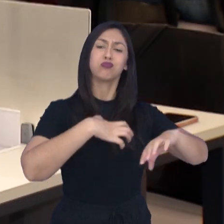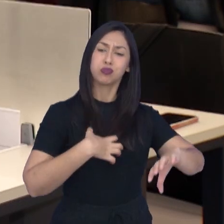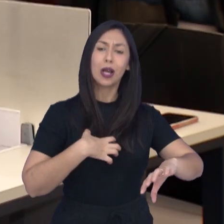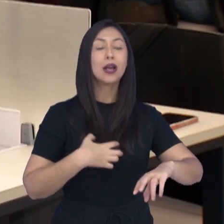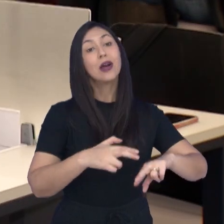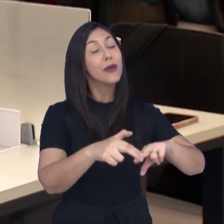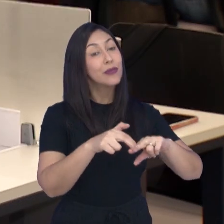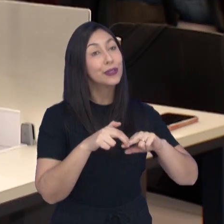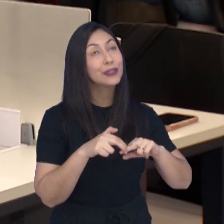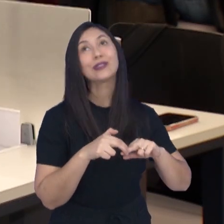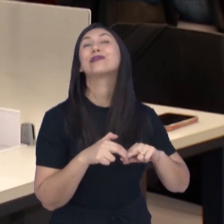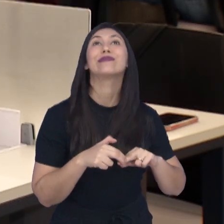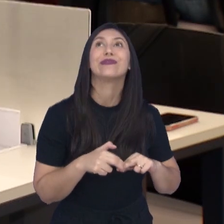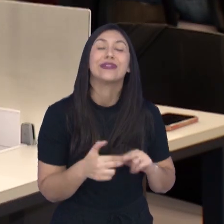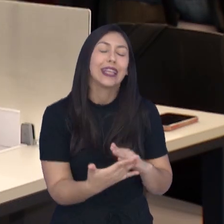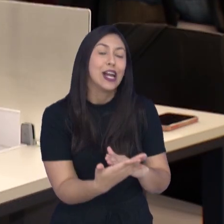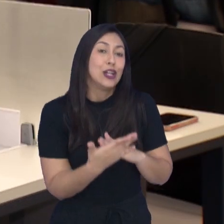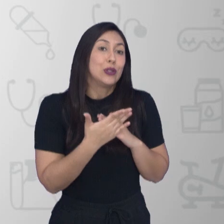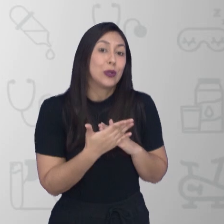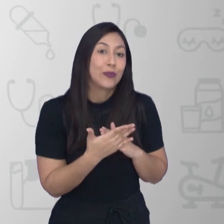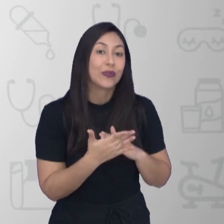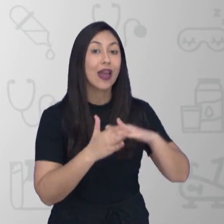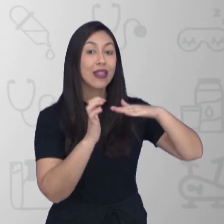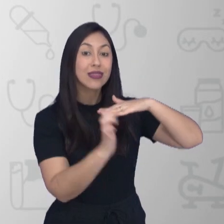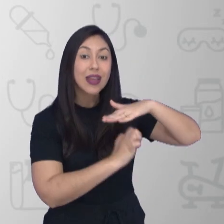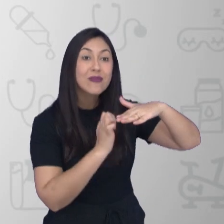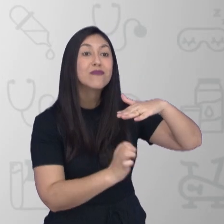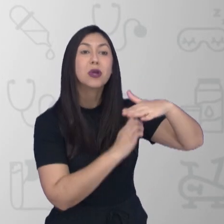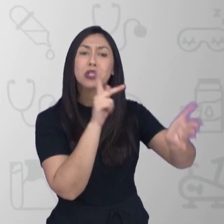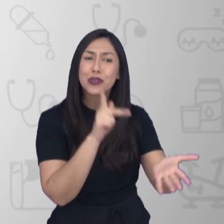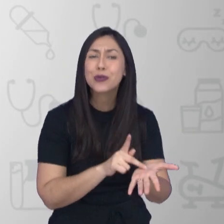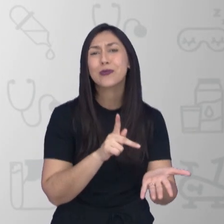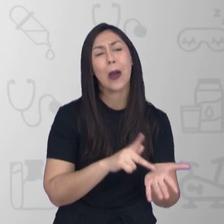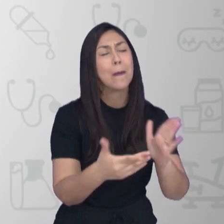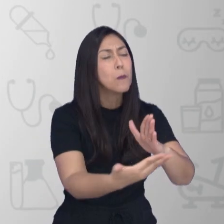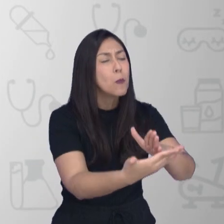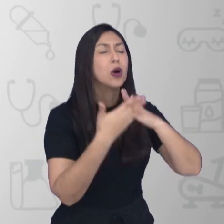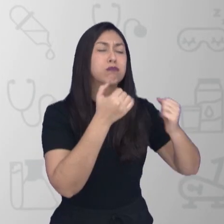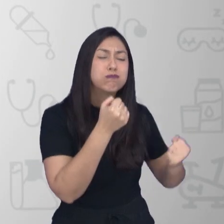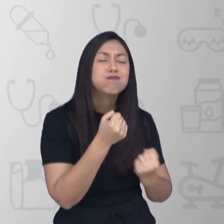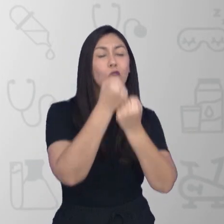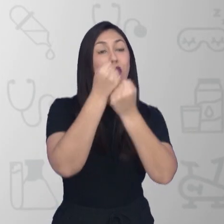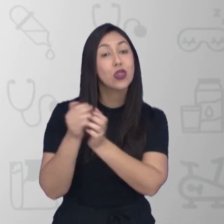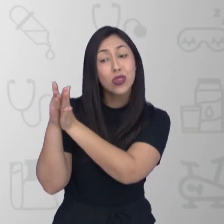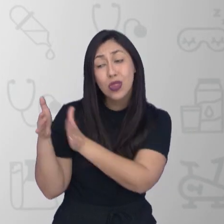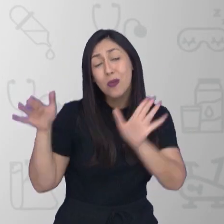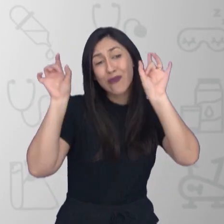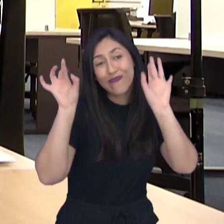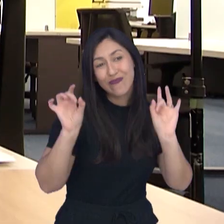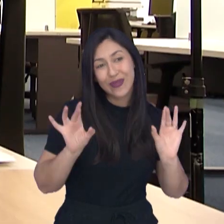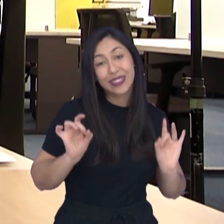Então, tudo isso fez a diferença. Essa empresa, ela fez de fato a diferença nesse período tão especial que é a